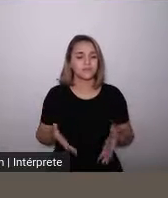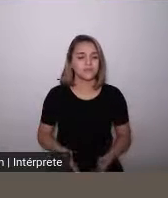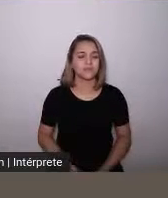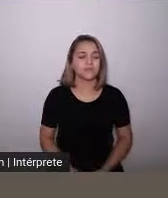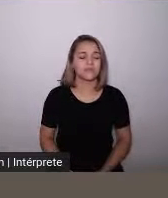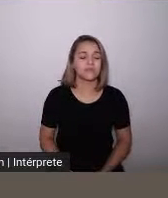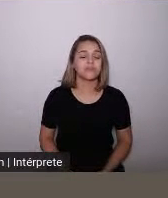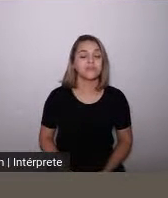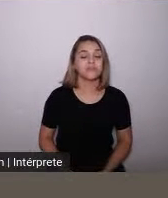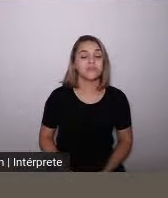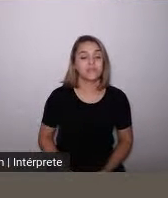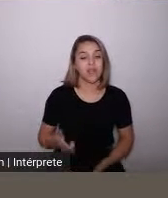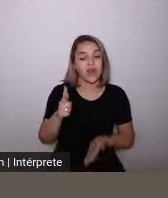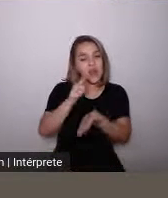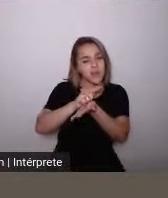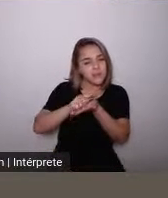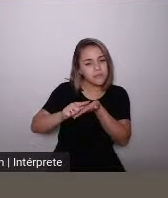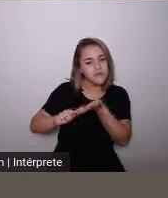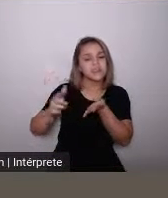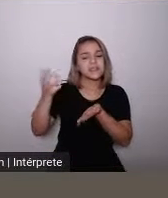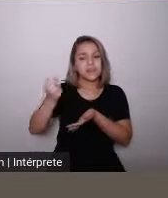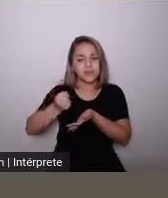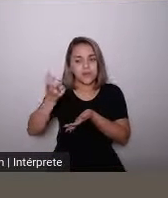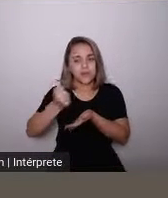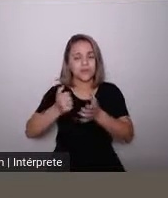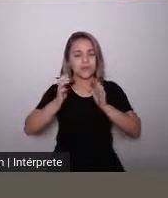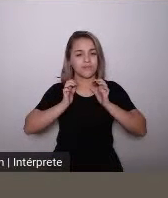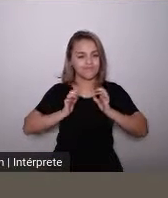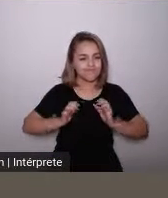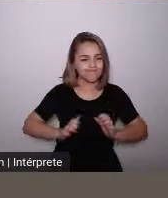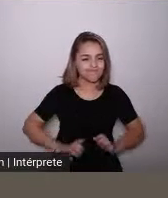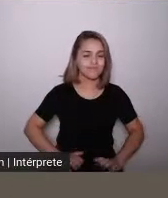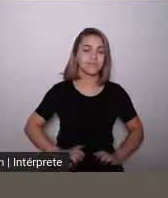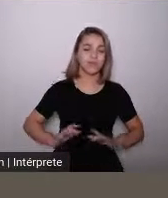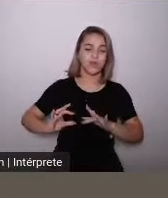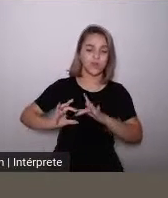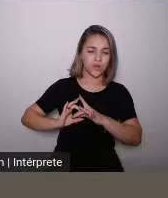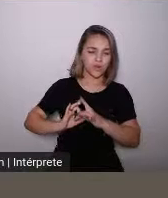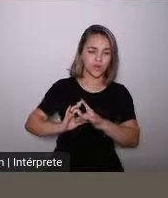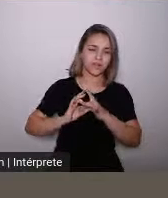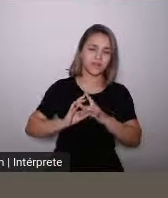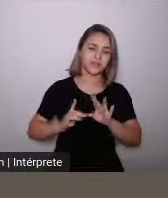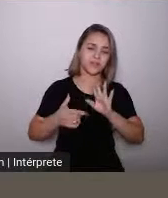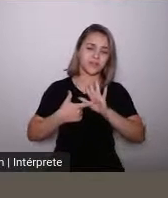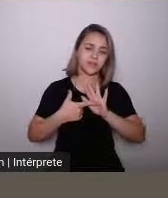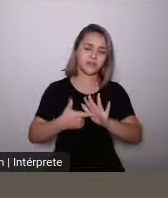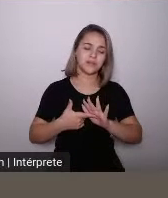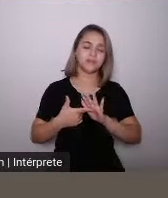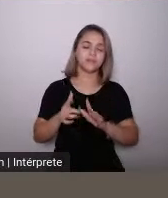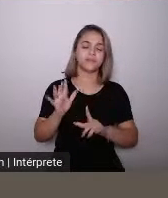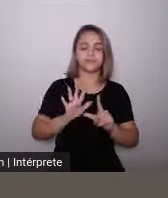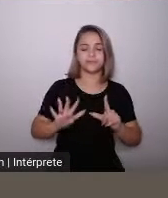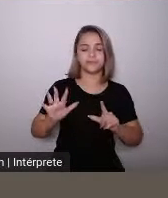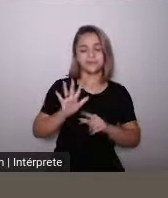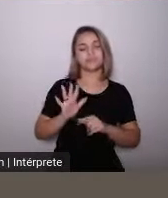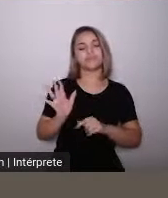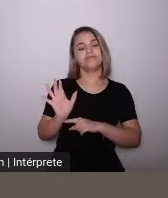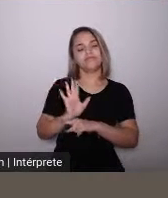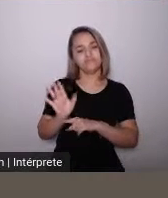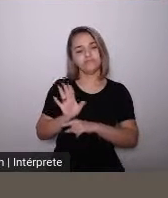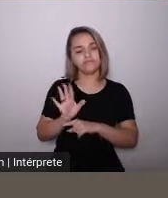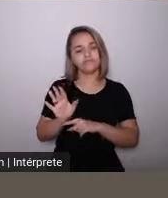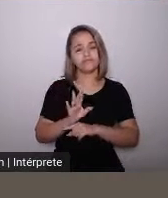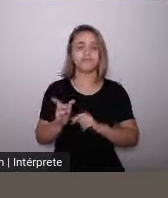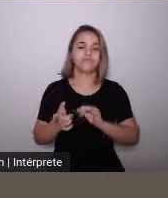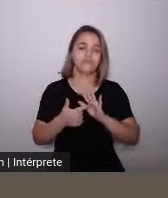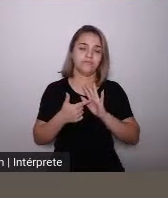brancura e a decência caminham juntas na definição de uma imagem cinematográfica que cristalize uma